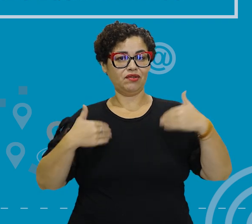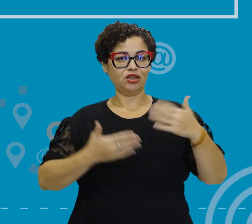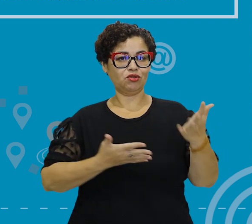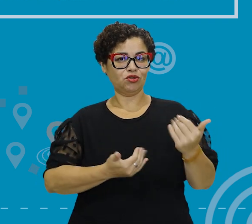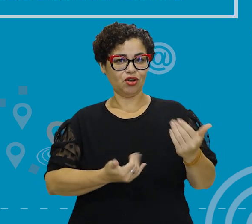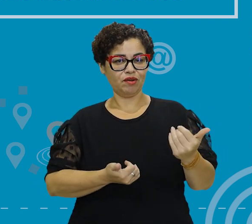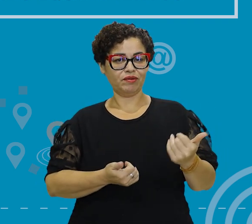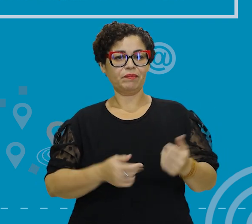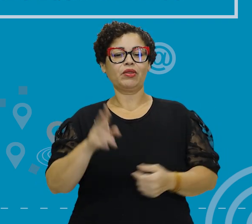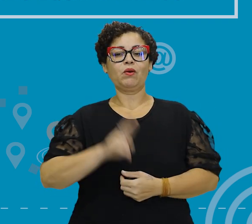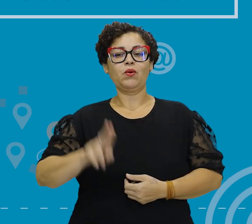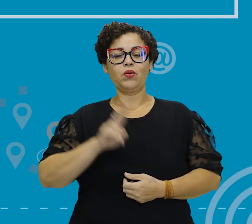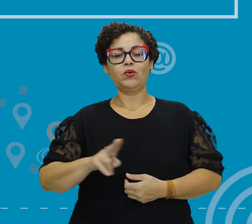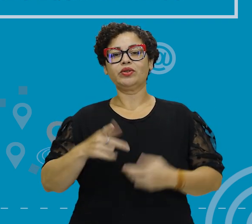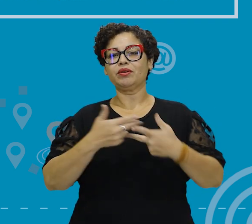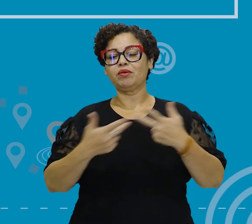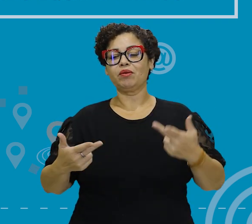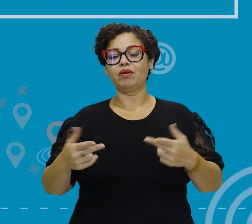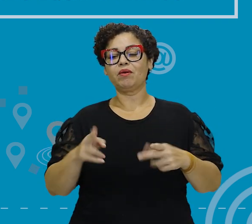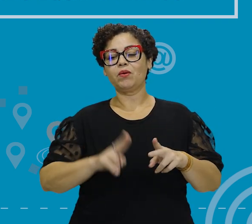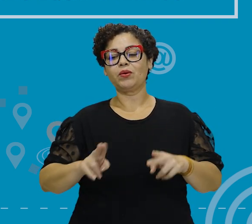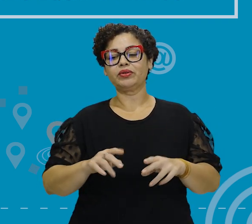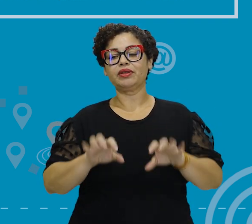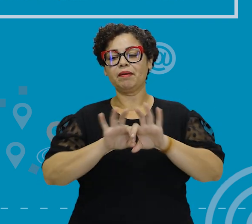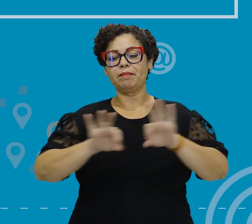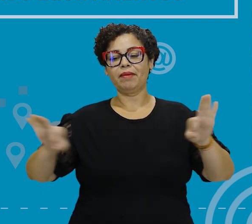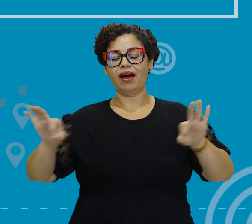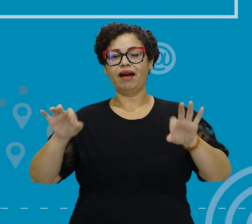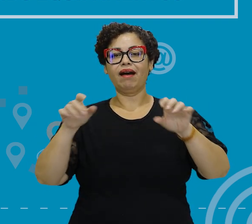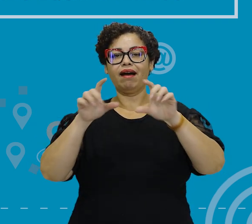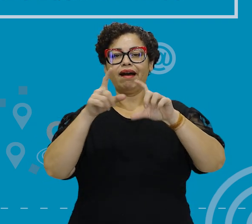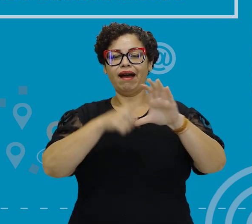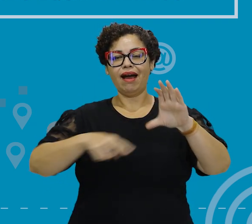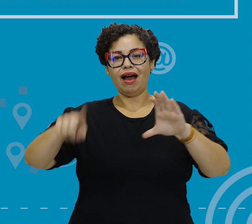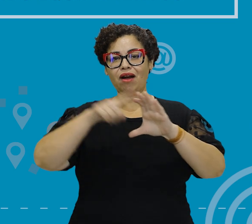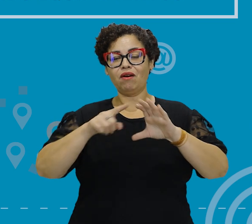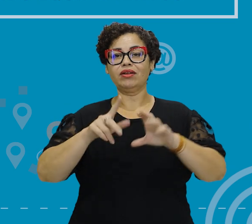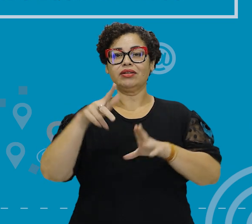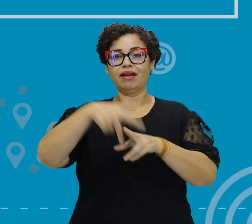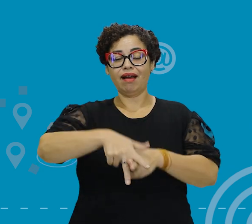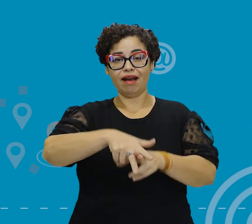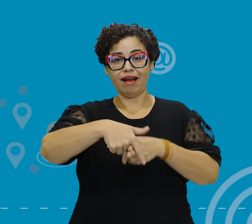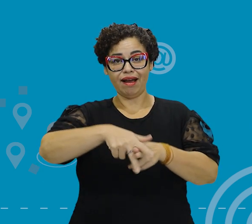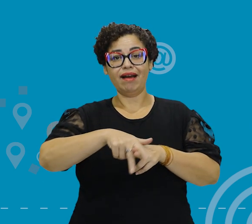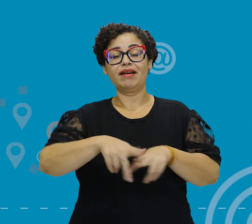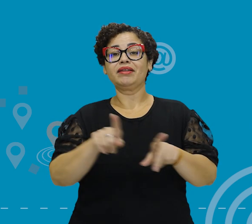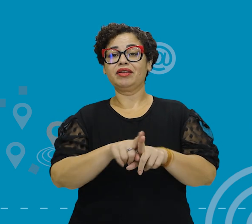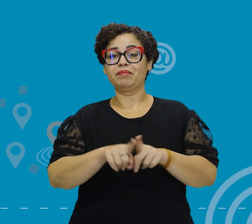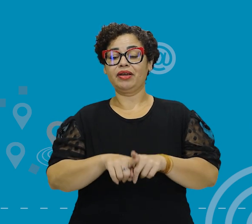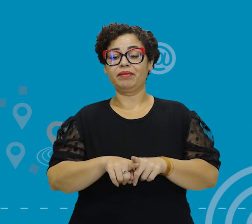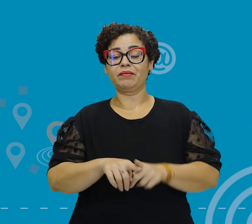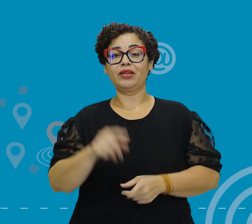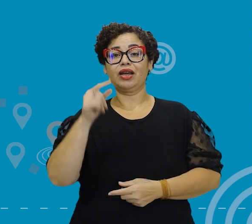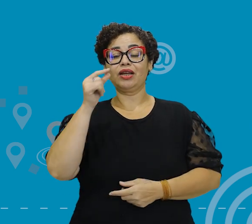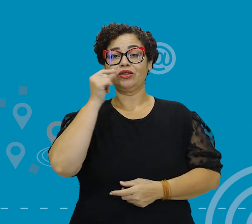jovens, utilizando equipamentos como barras, argolas e cavalos. E na